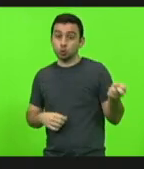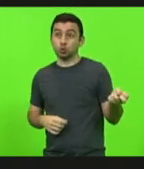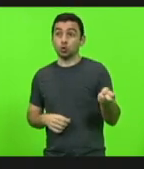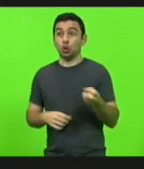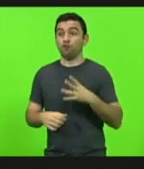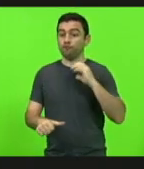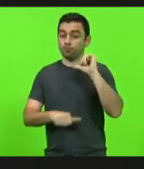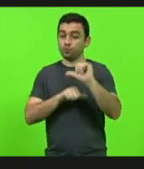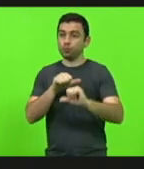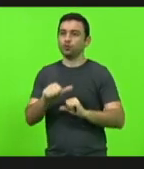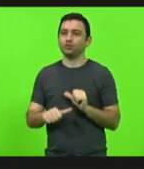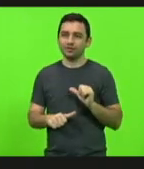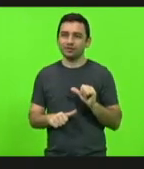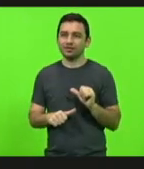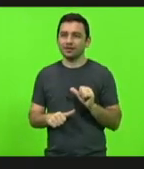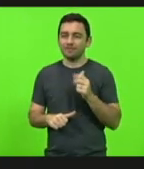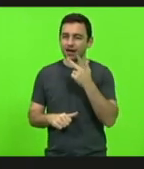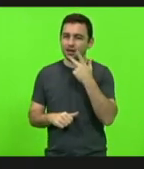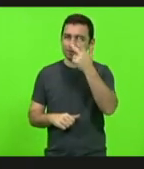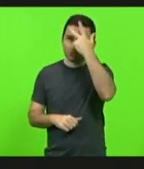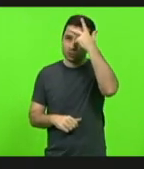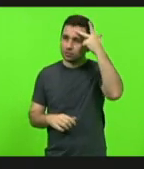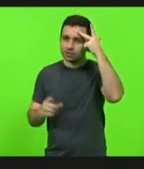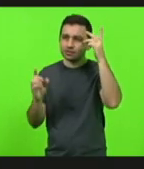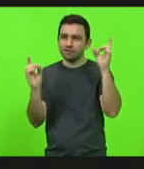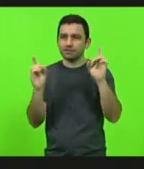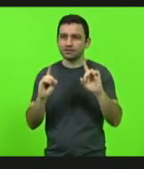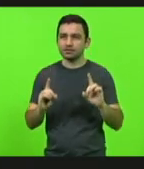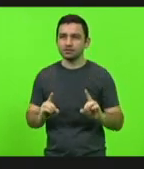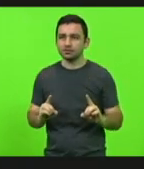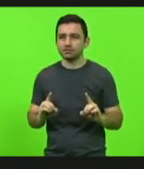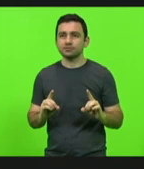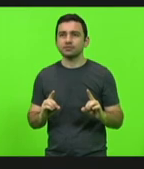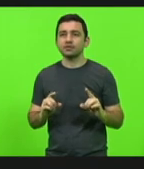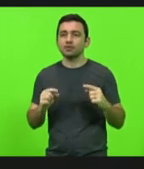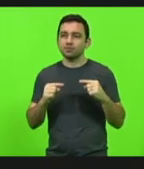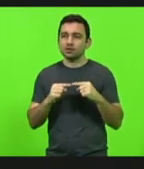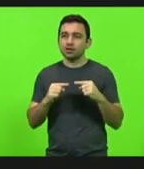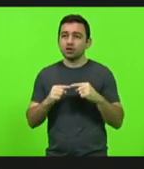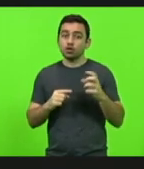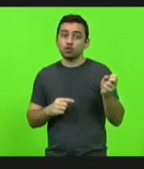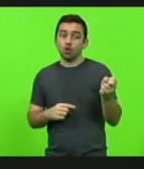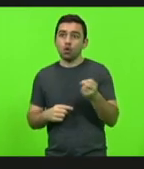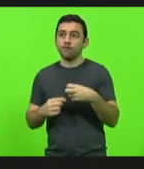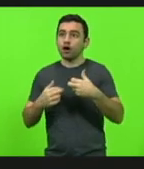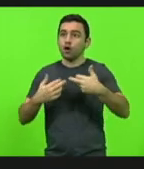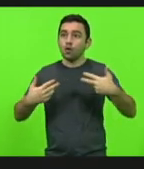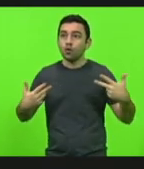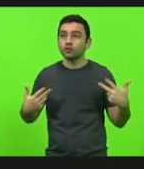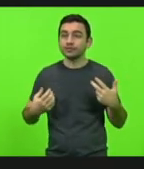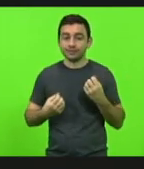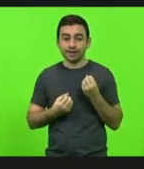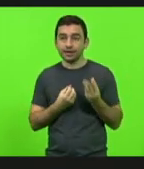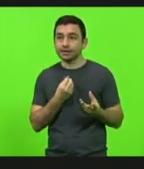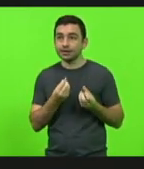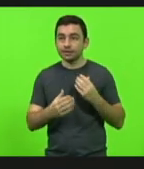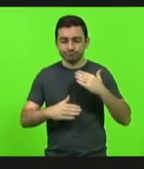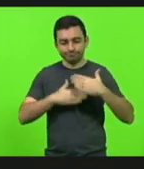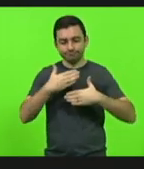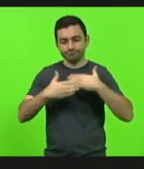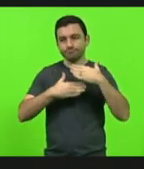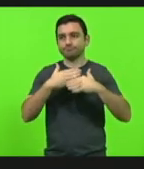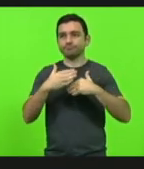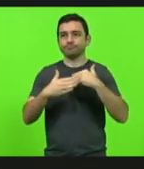E quando nós falamos em pessoas com deficiência nós também estamos falando em novas oportunidades em novos avanços não é